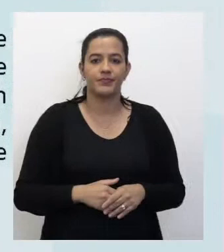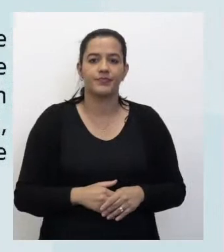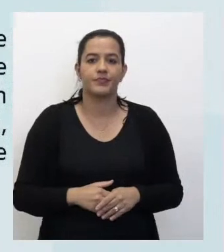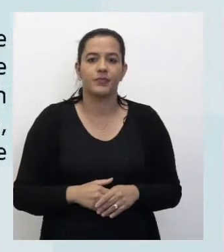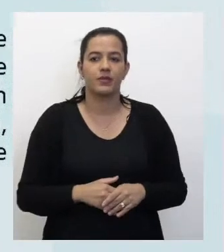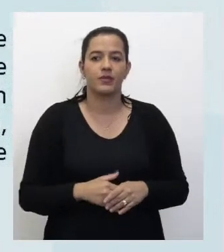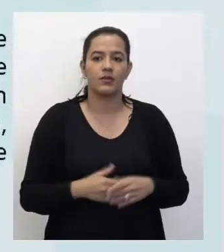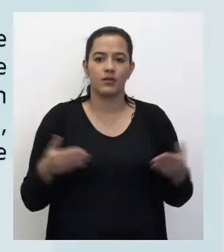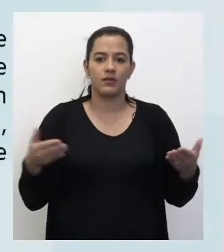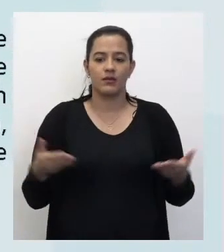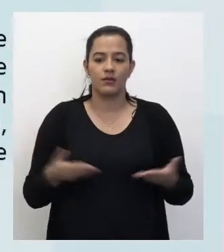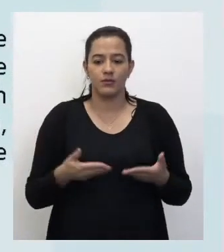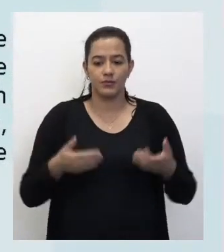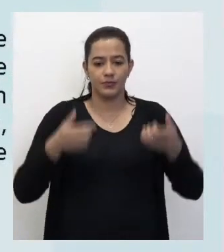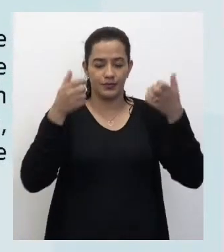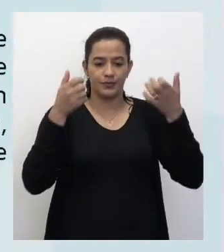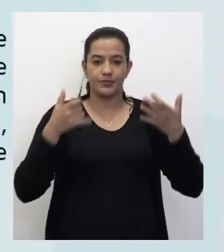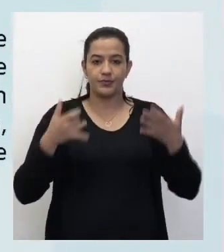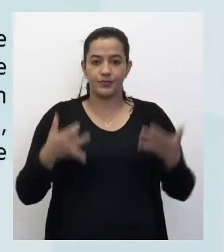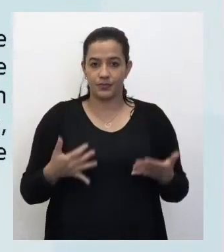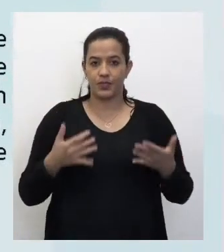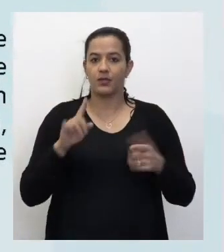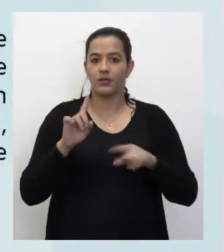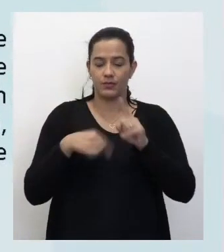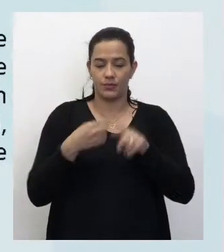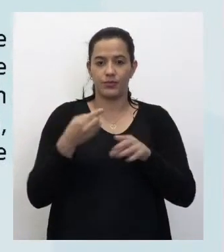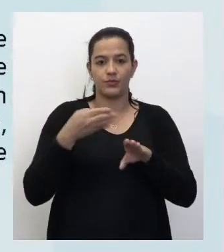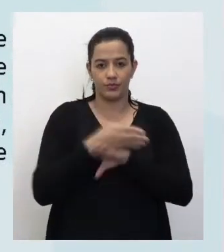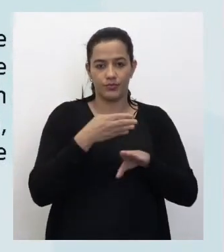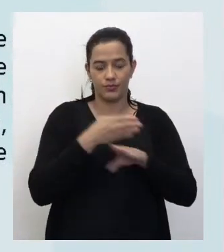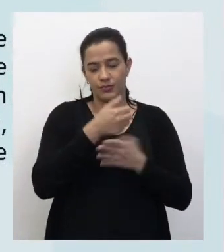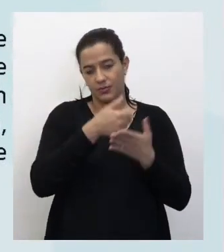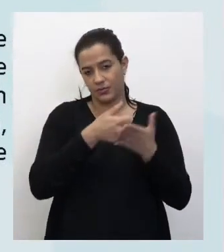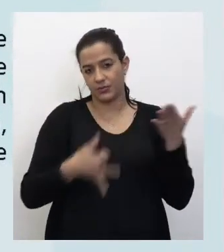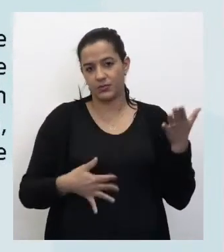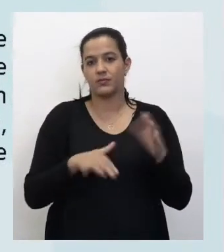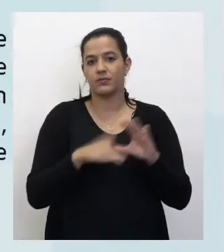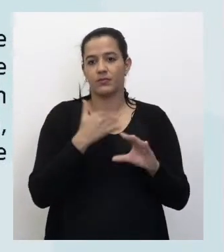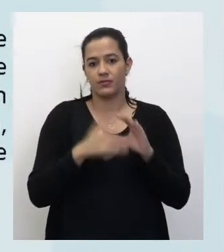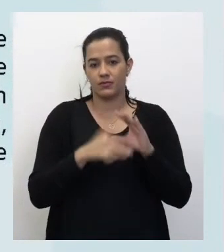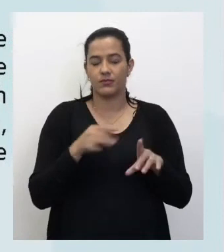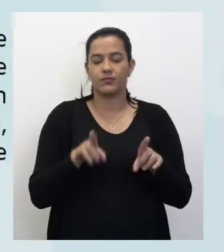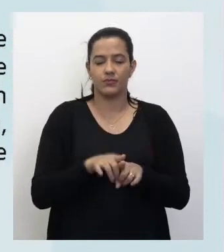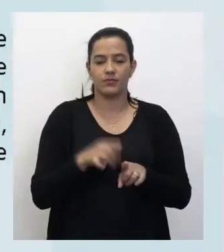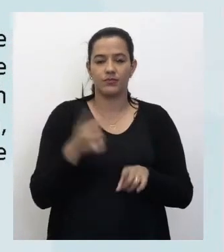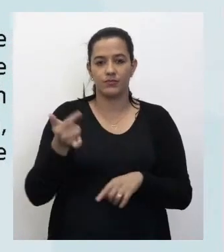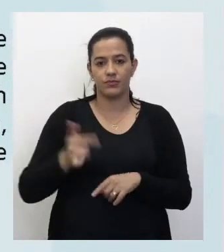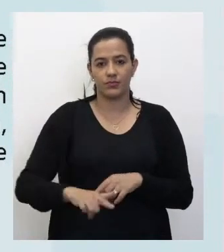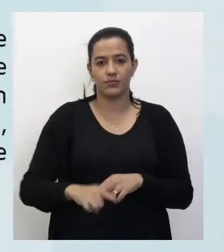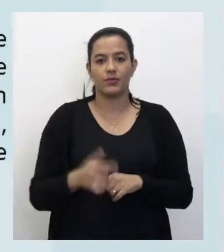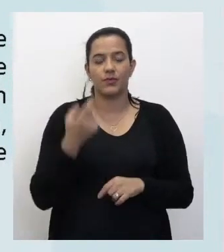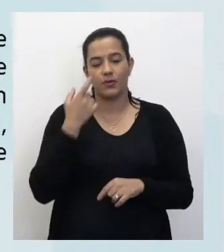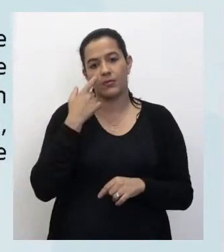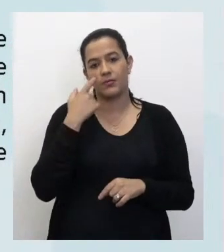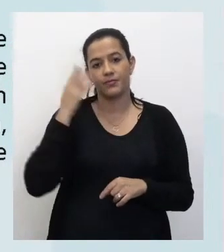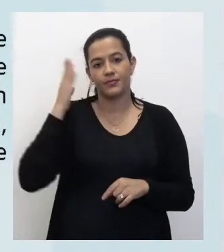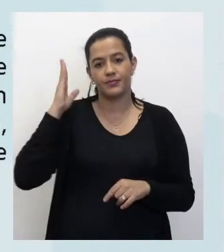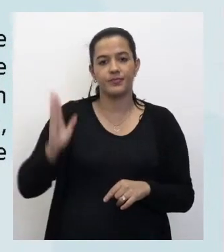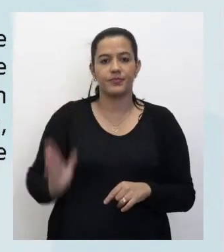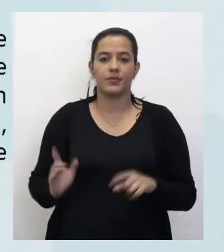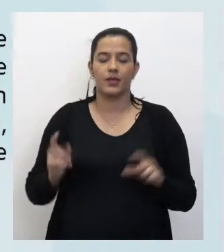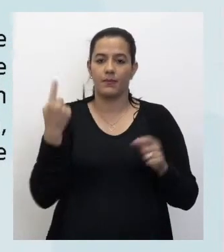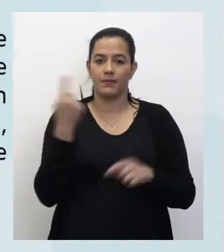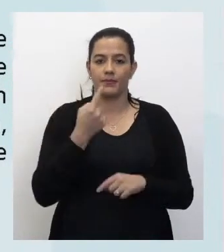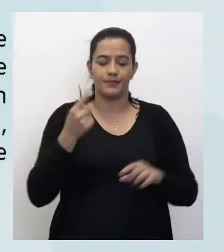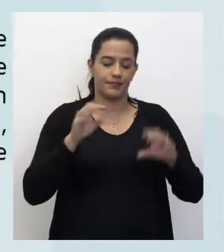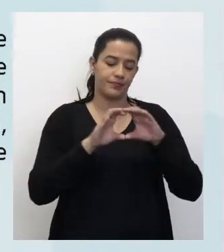explicar para vocês, daqui a pouco eu abro o chat de novo. Reading, part 1. Então, a gente vai fazer a parte 1 dessa leitura.